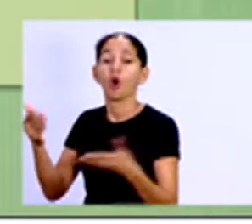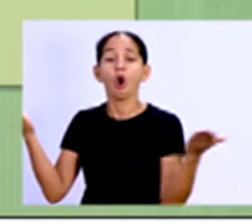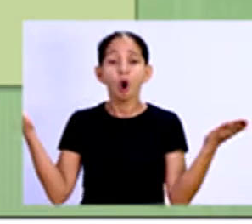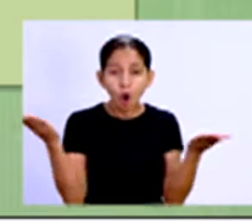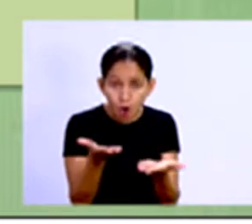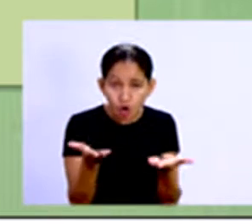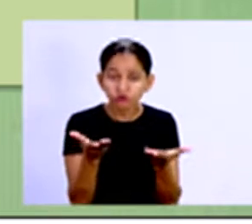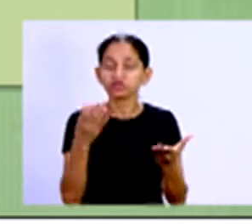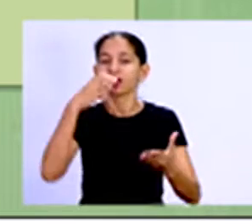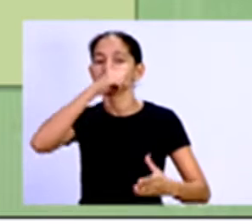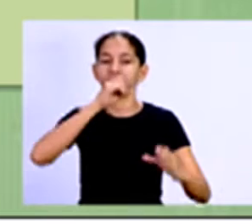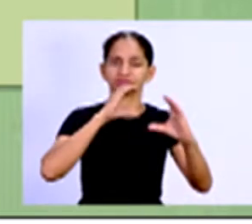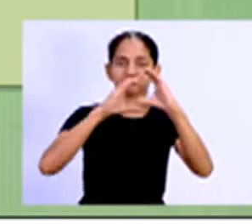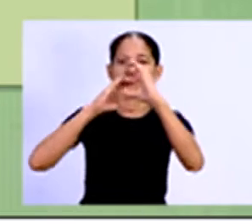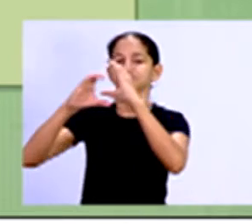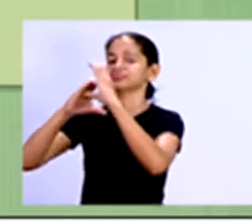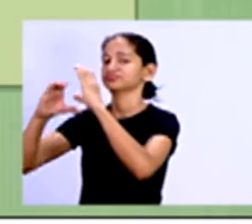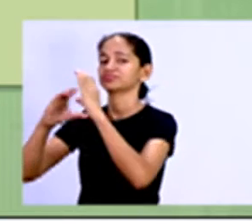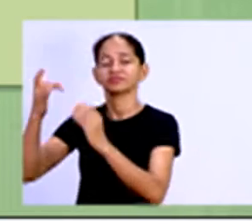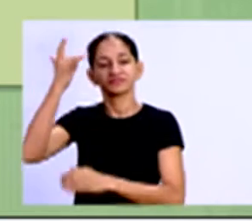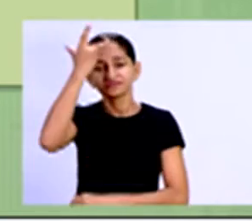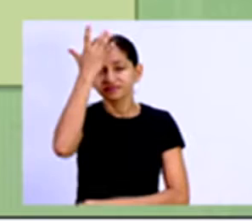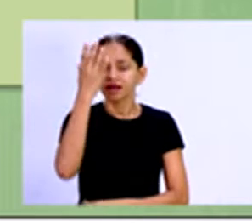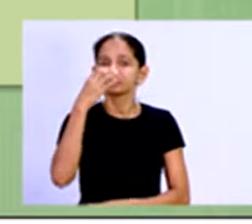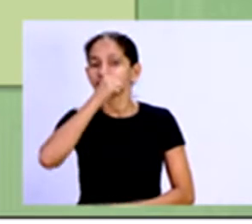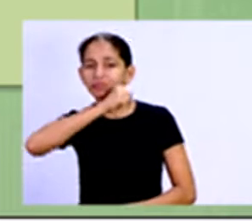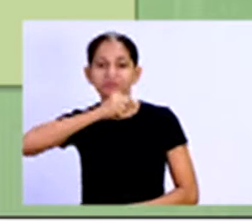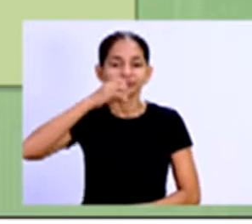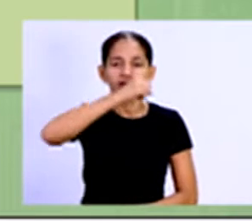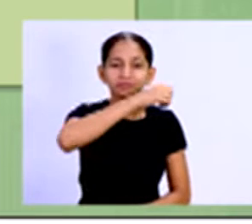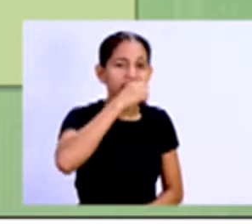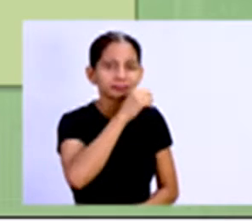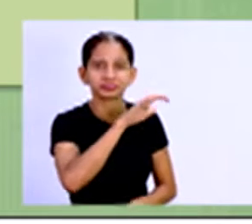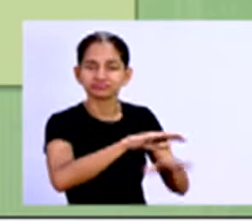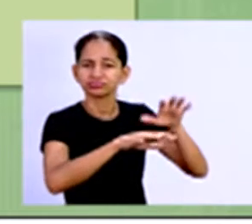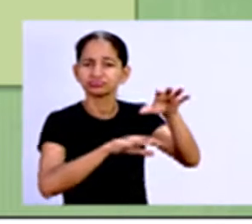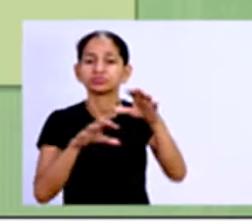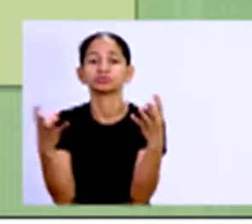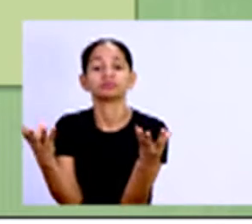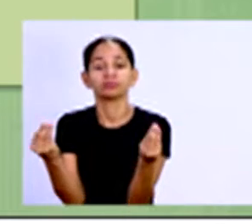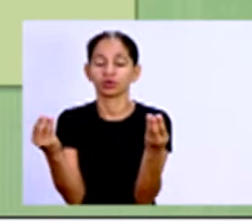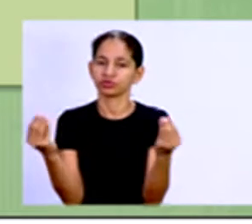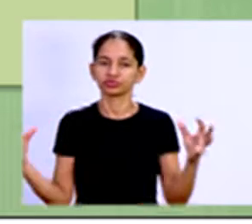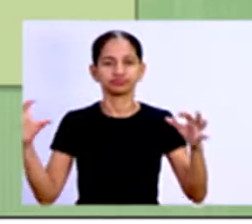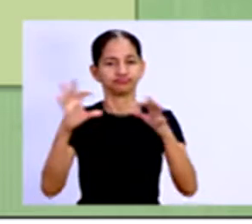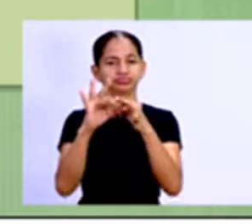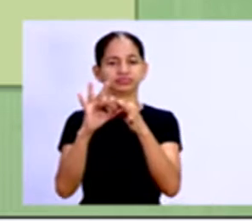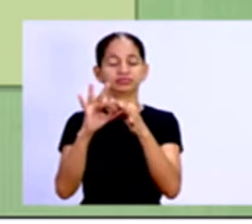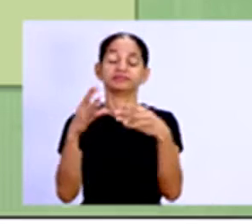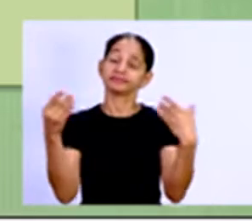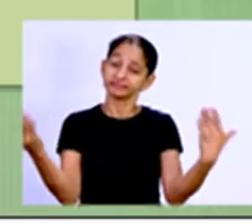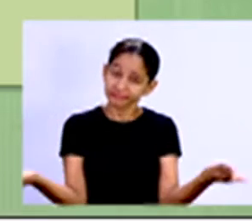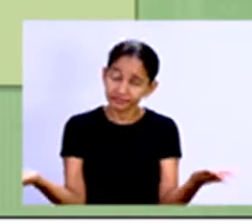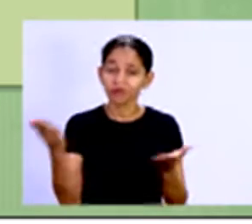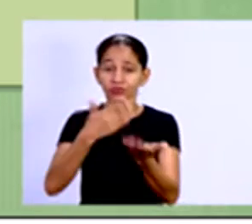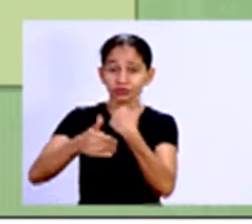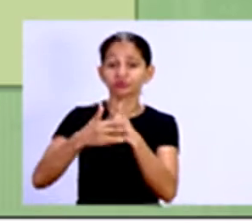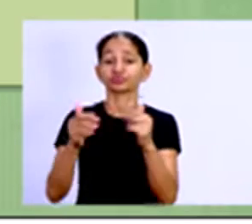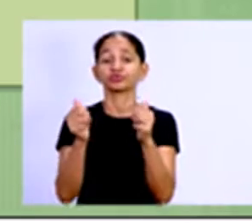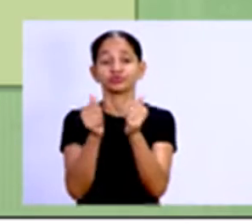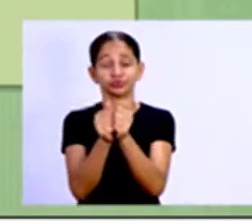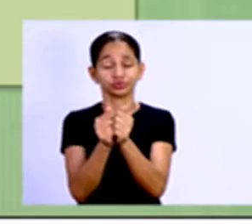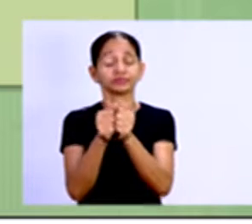meios de comunicação, essas redes de interações estão cada vez mais amplas e cada vez mais complexas. E como tudo isso, nessas